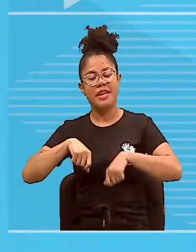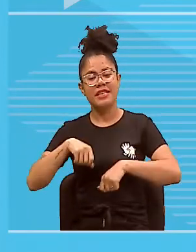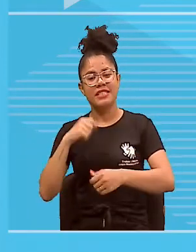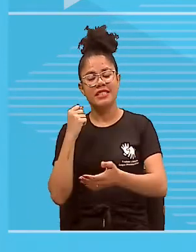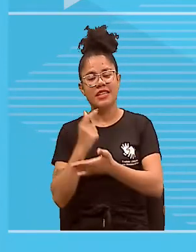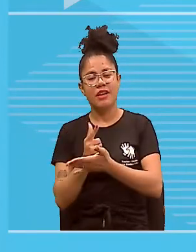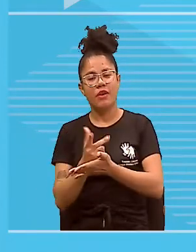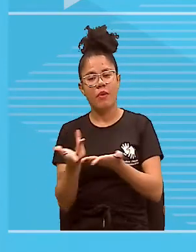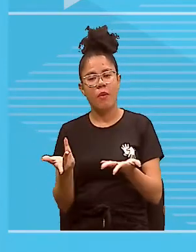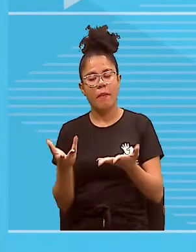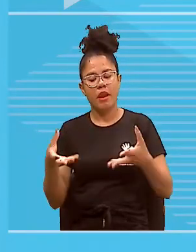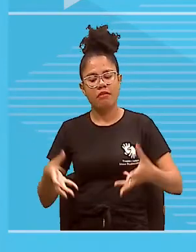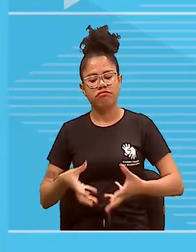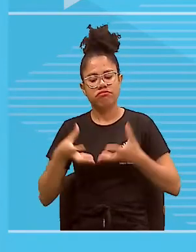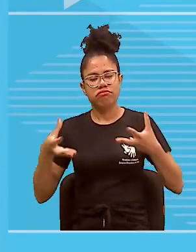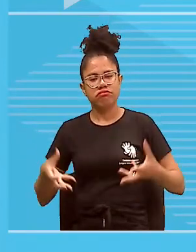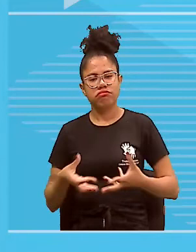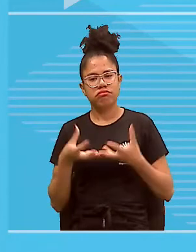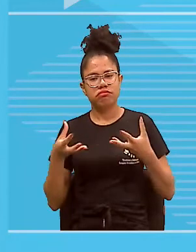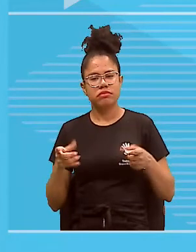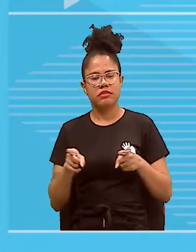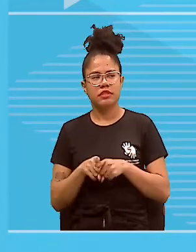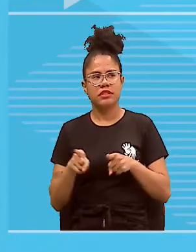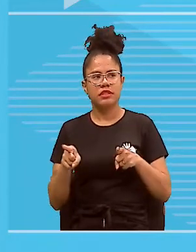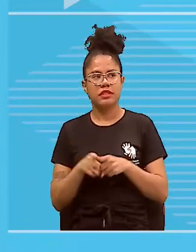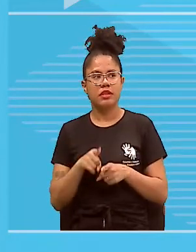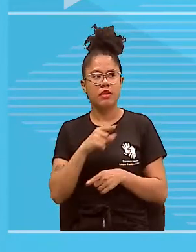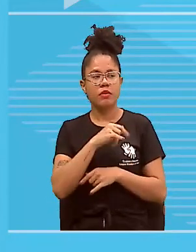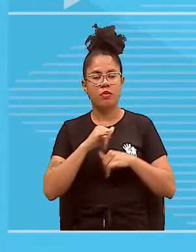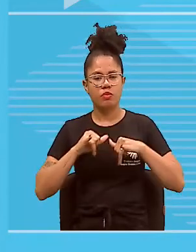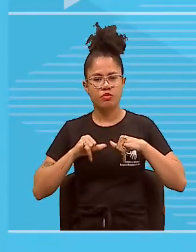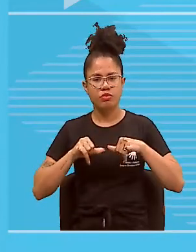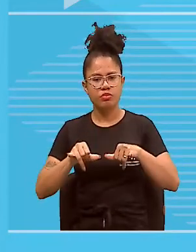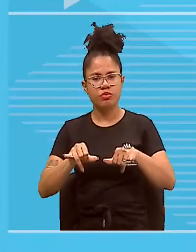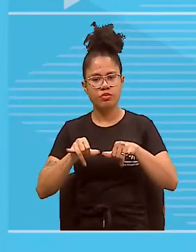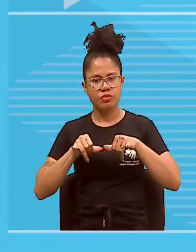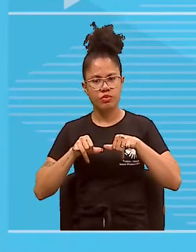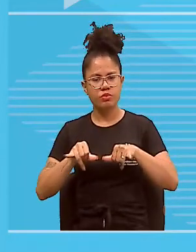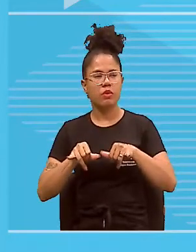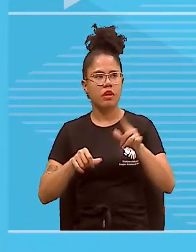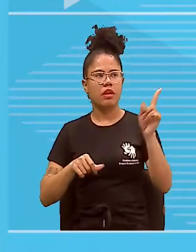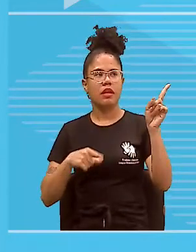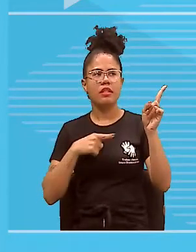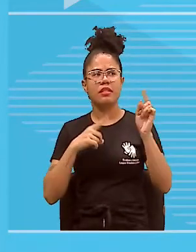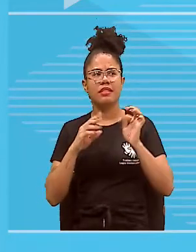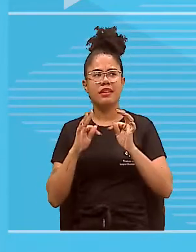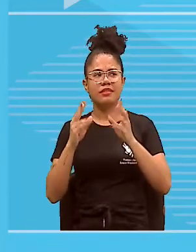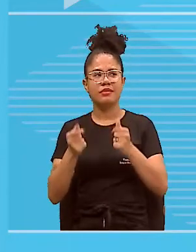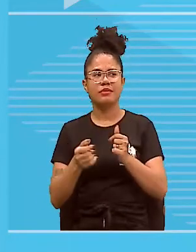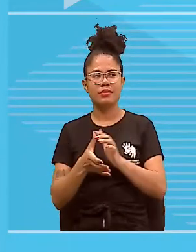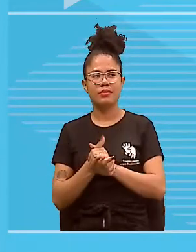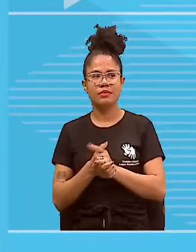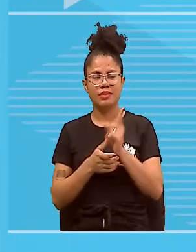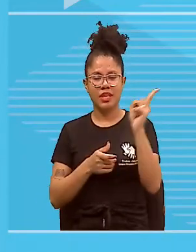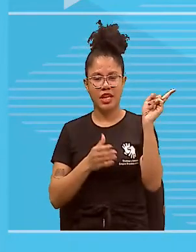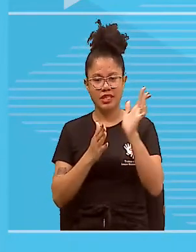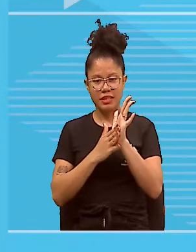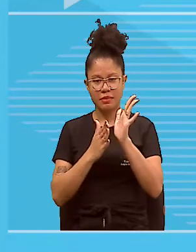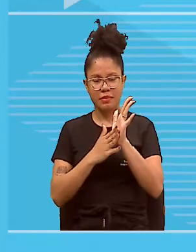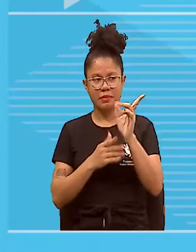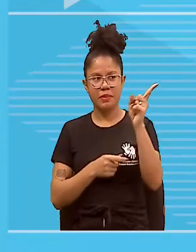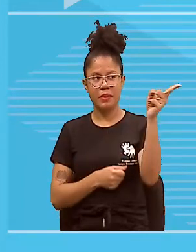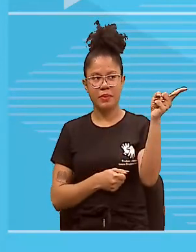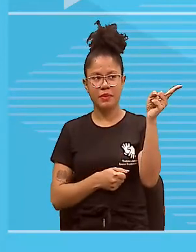ia na feira e o supermercado Ele traz tudo olha como diz aqui nessa propaganda